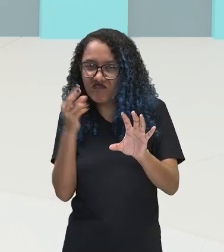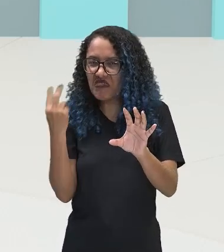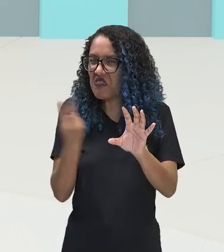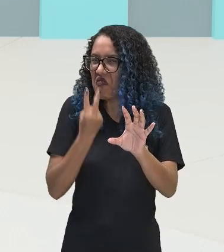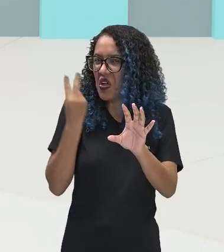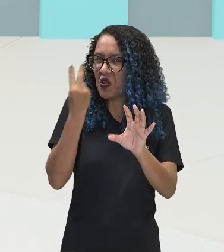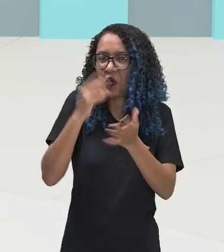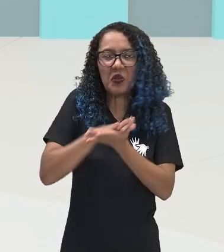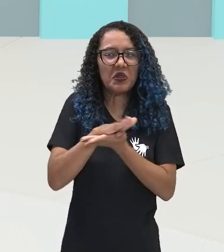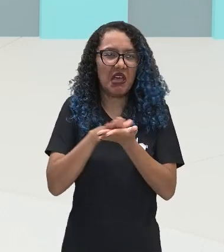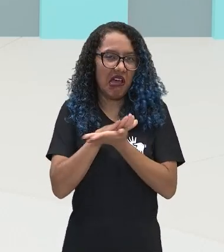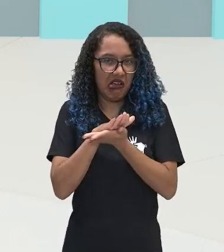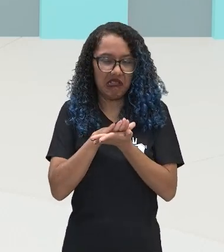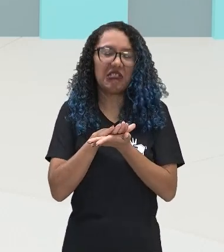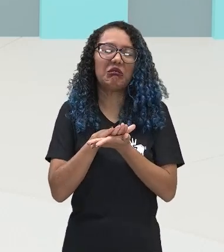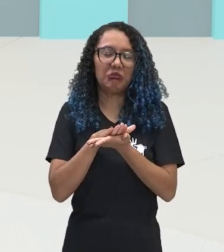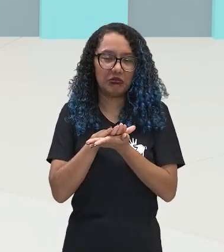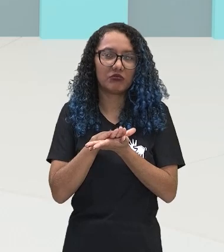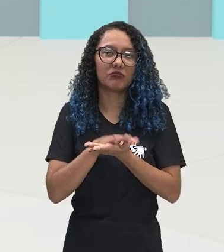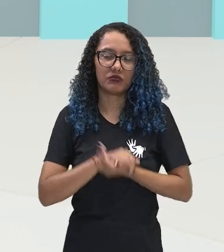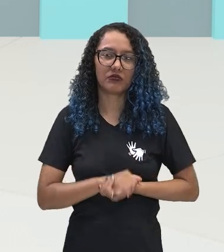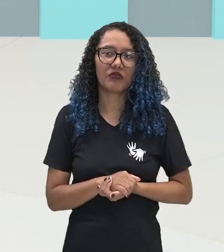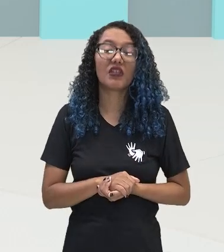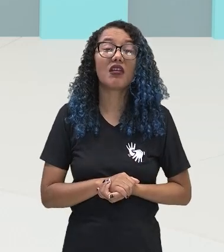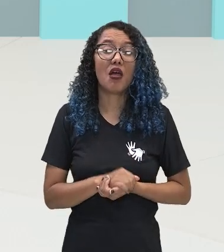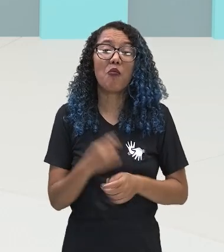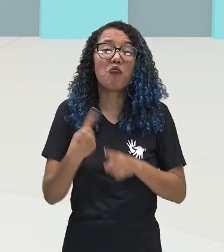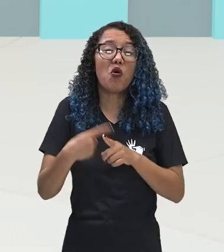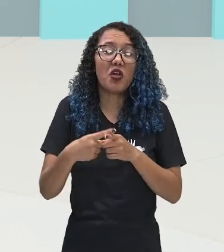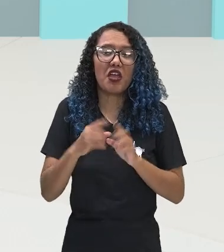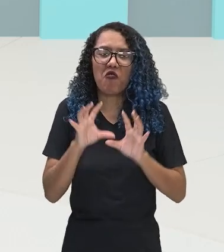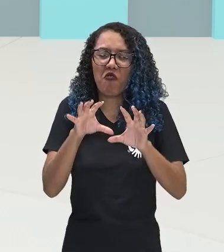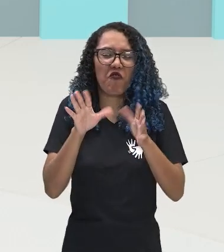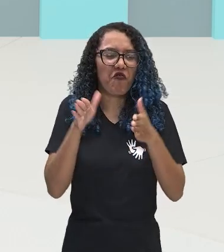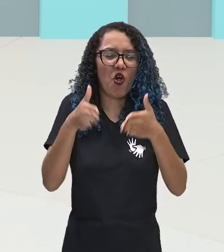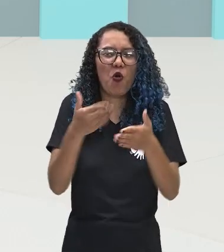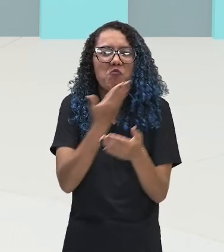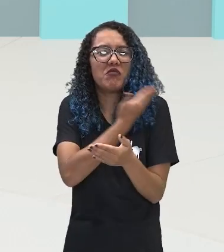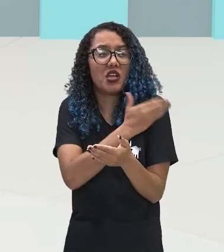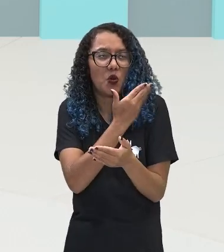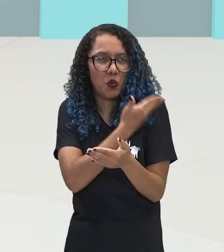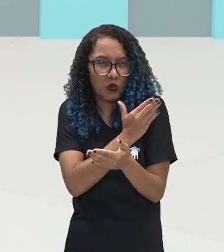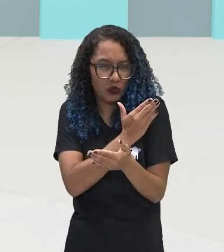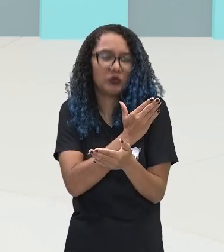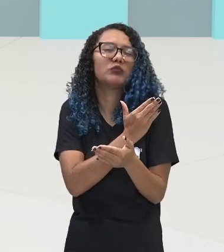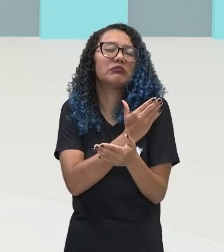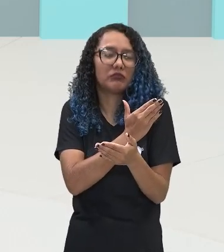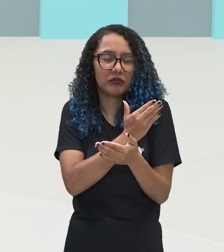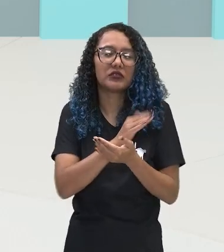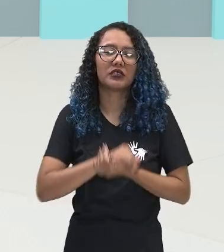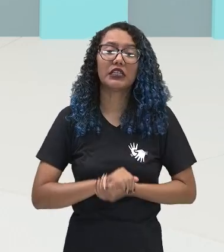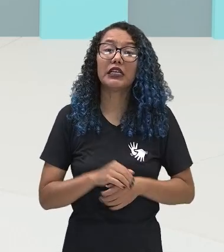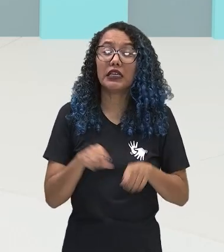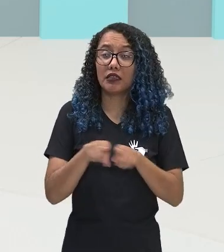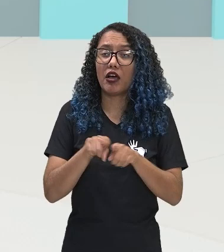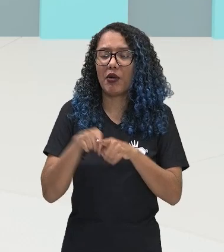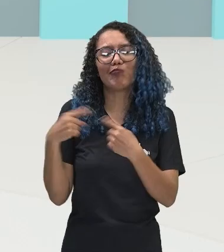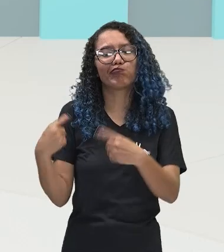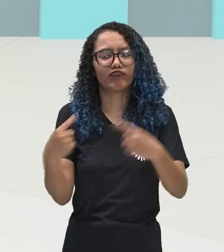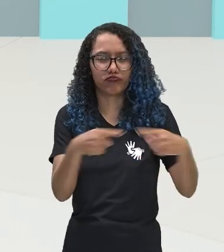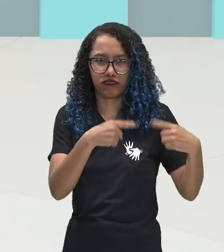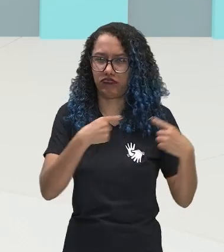colocam eh muito preconceito nessa parte e tem aí uma polêmica